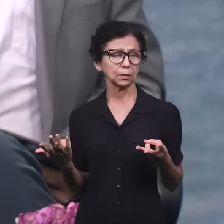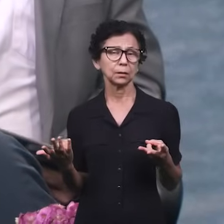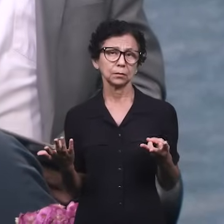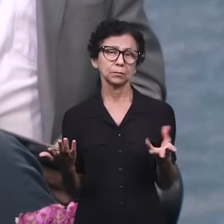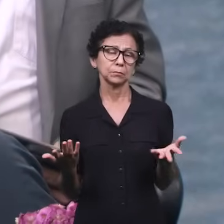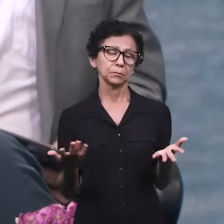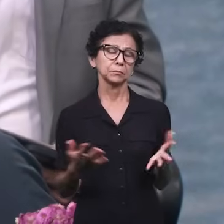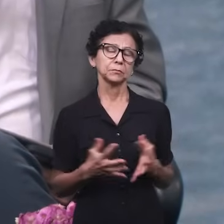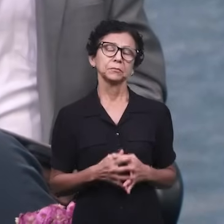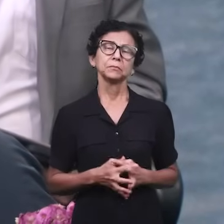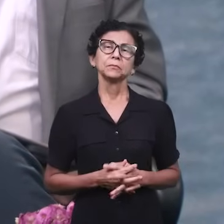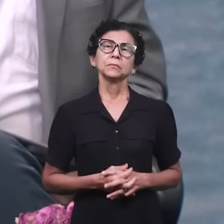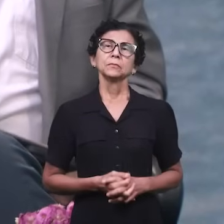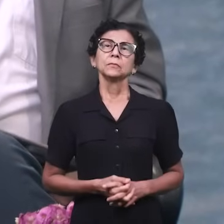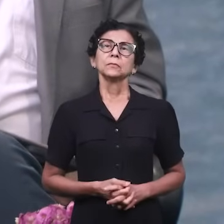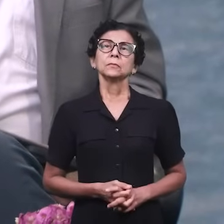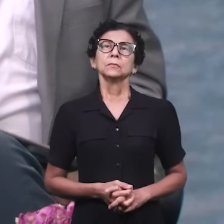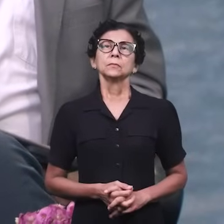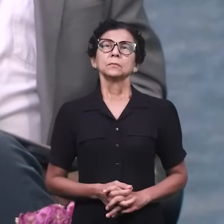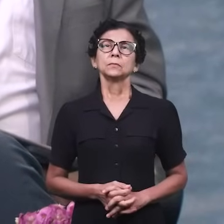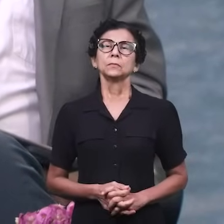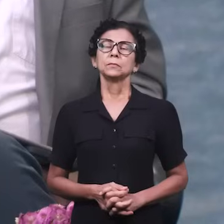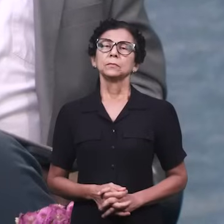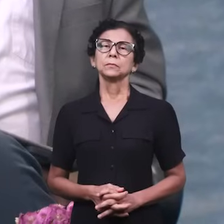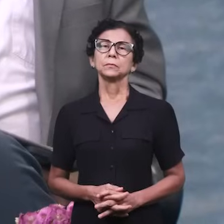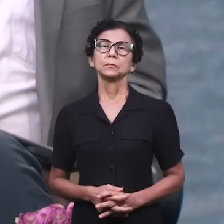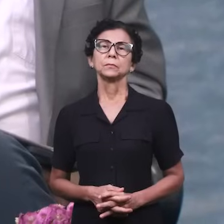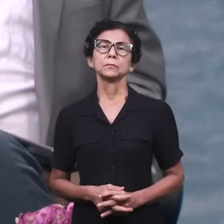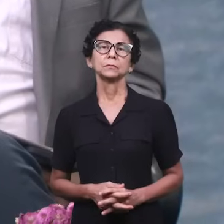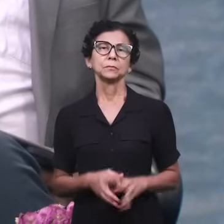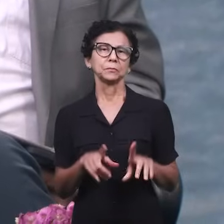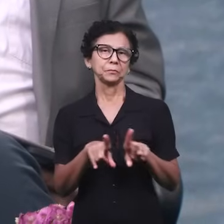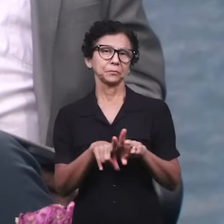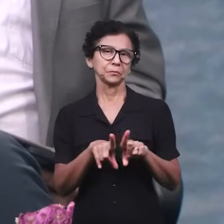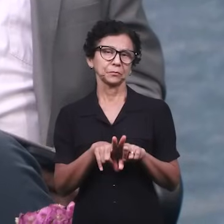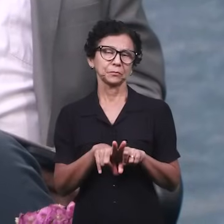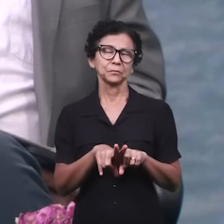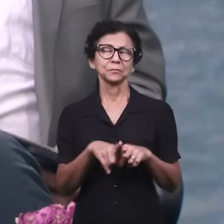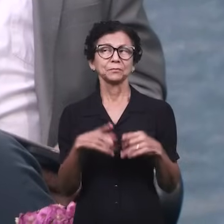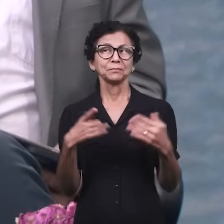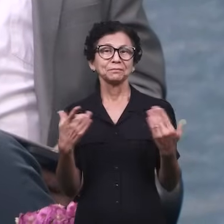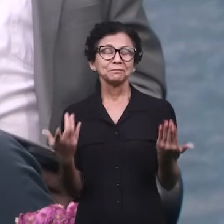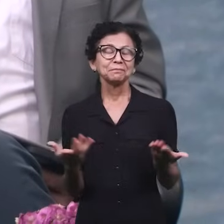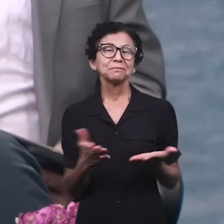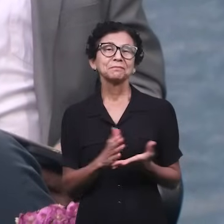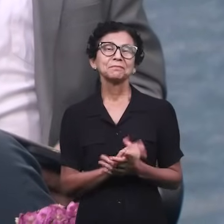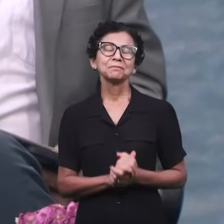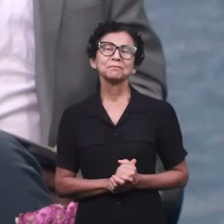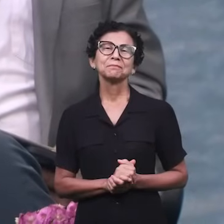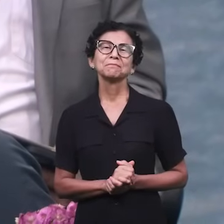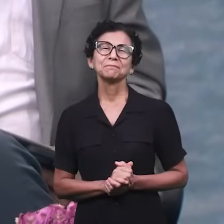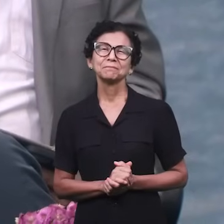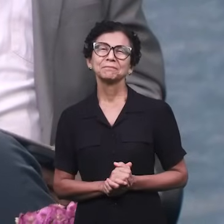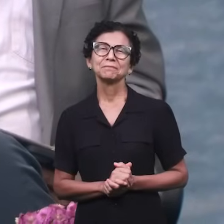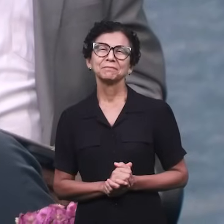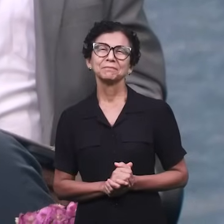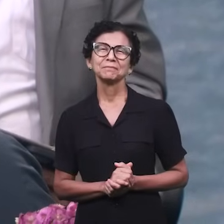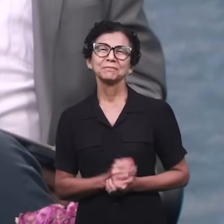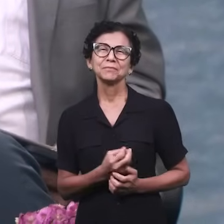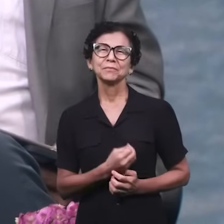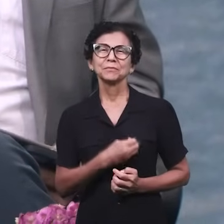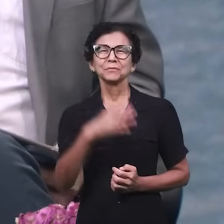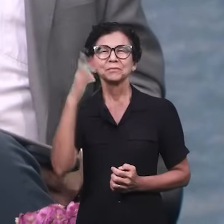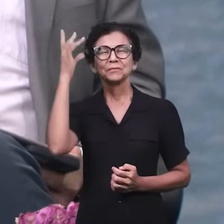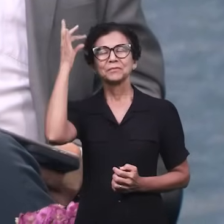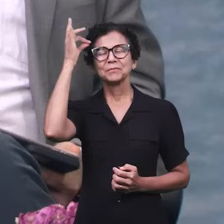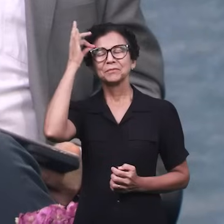bíblicas que literal nos levam a esse entendimento eh além obviamente do do da riqueza da vida espiritual que